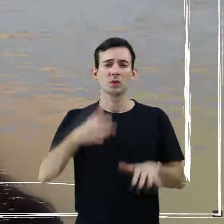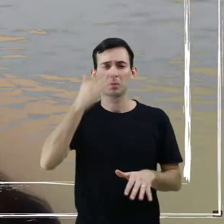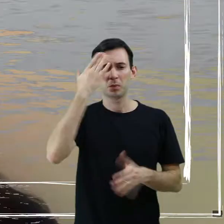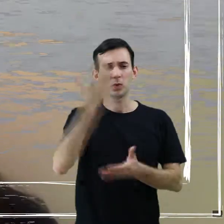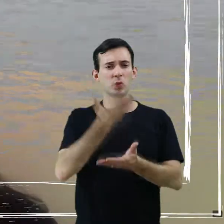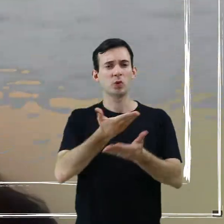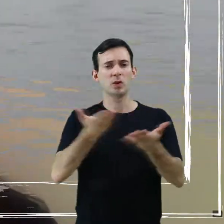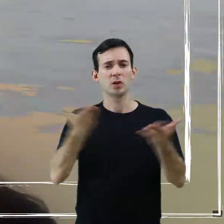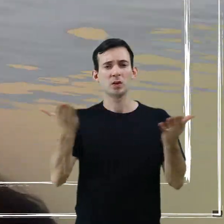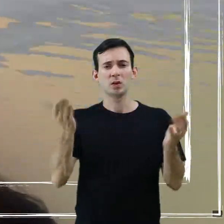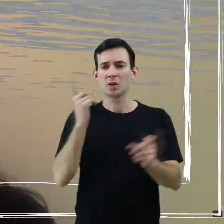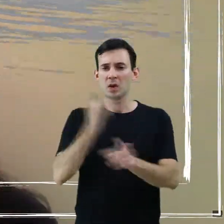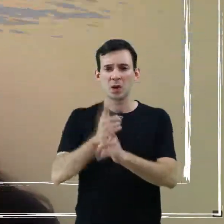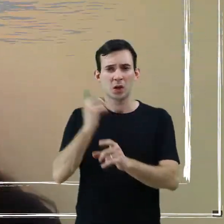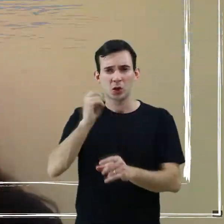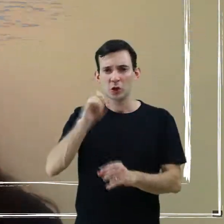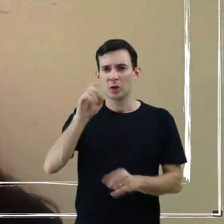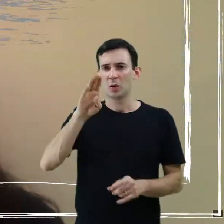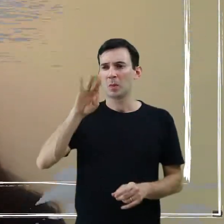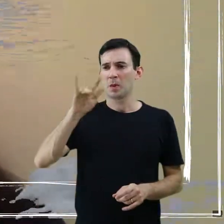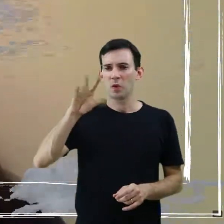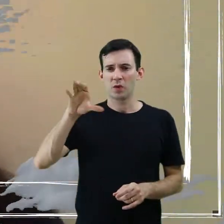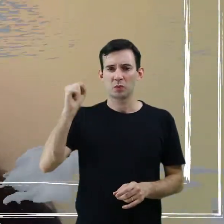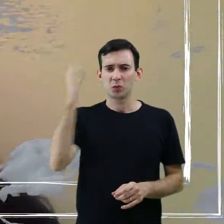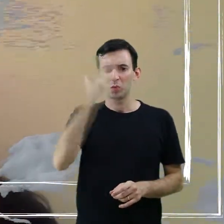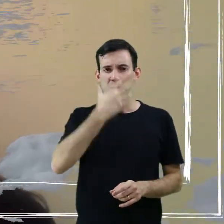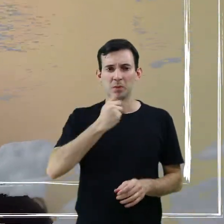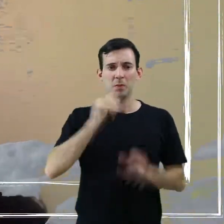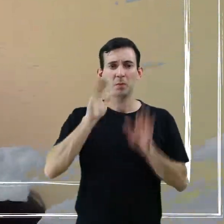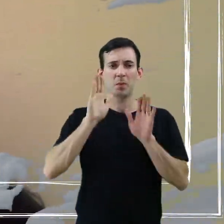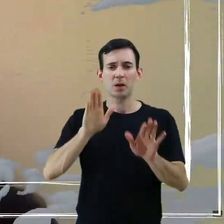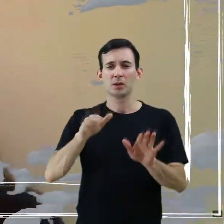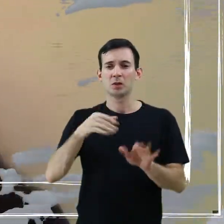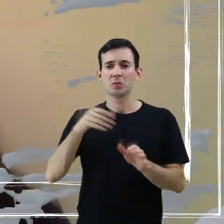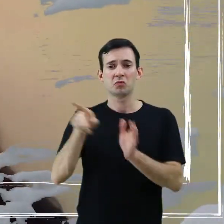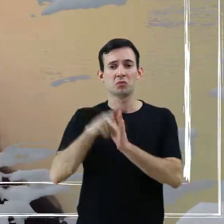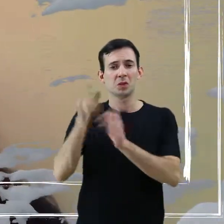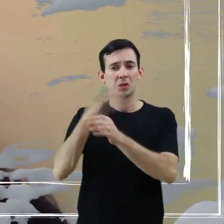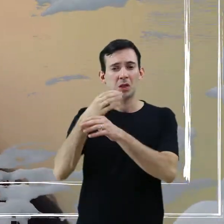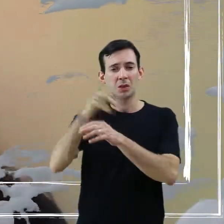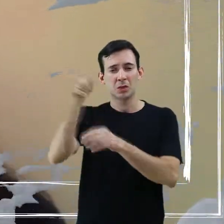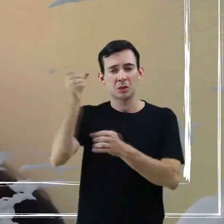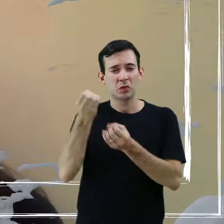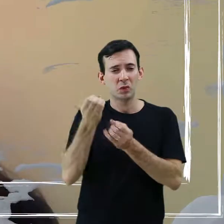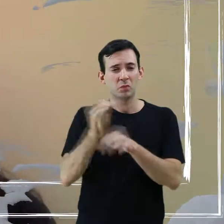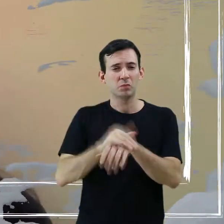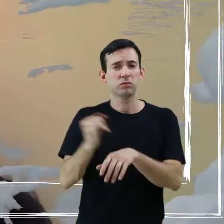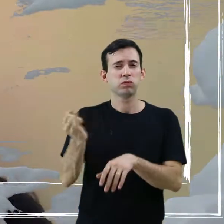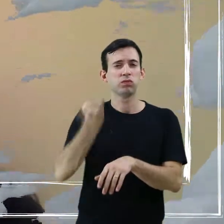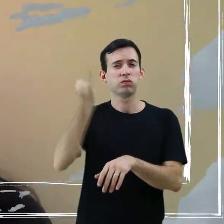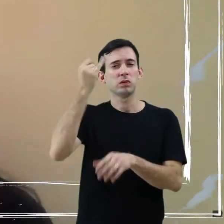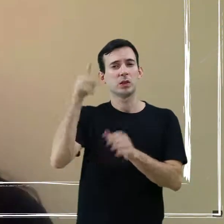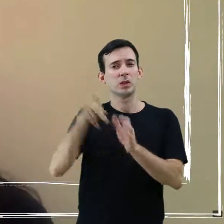bacias sedimentares do registro. Talvez as pessoas não achem os bivalves bonitinhos,